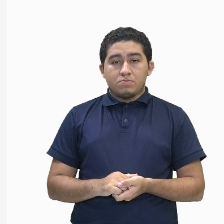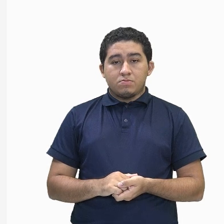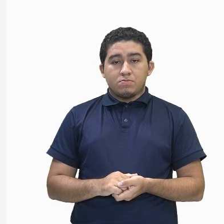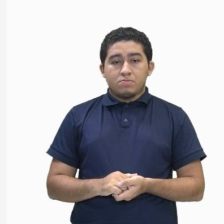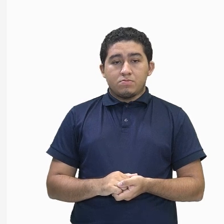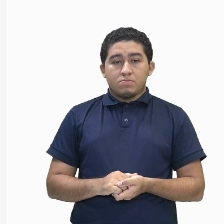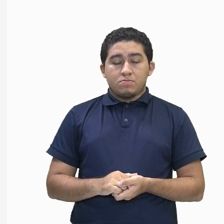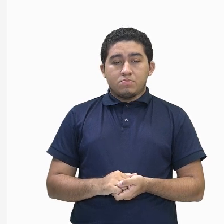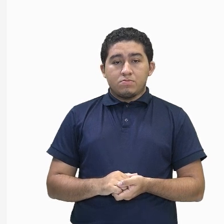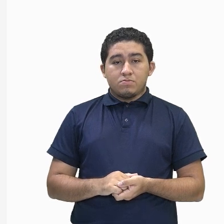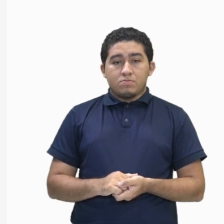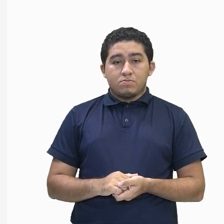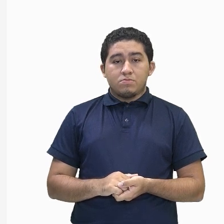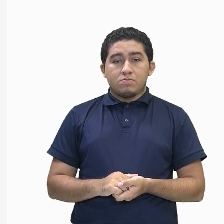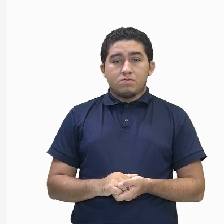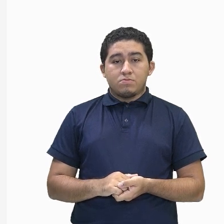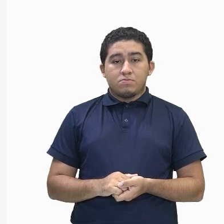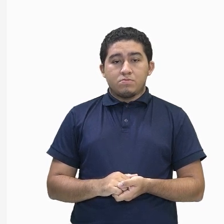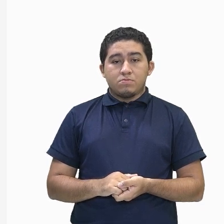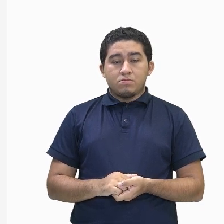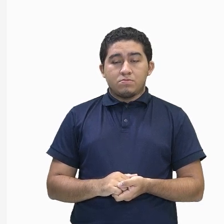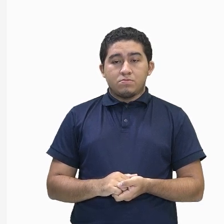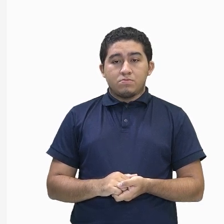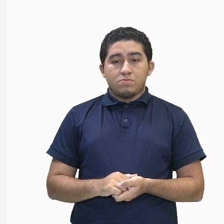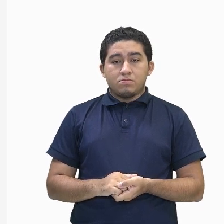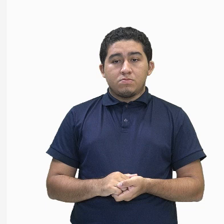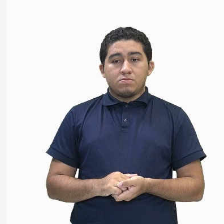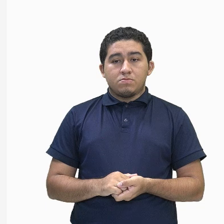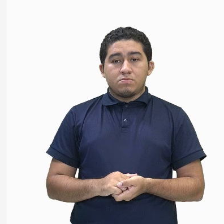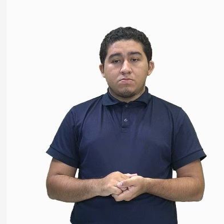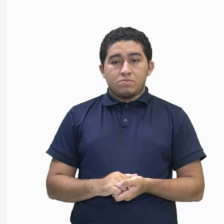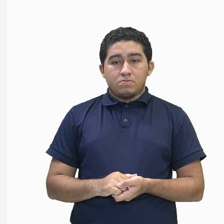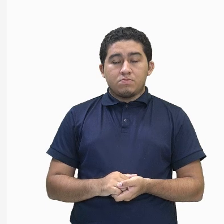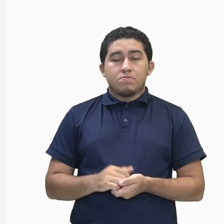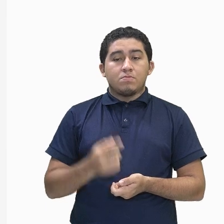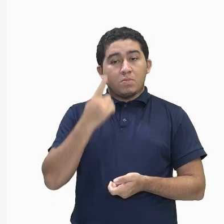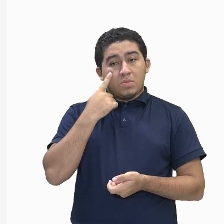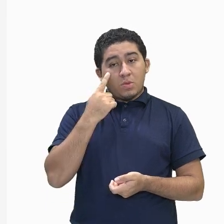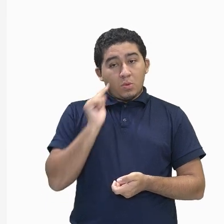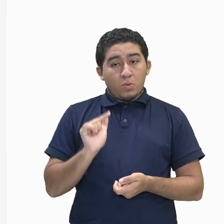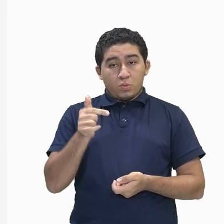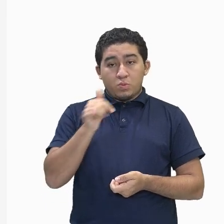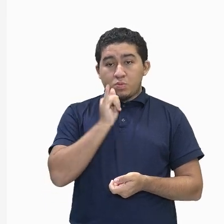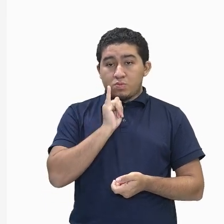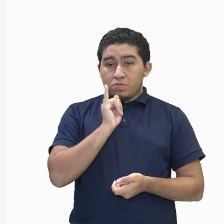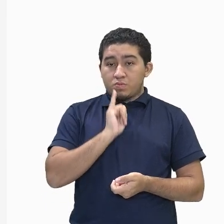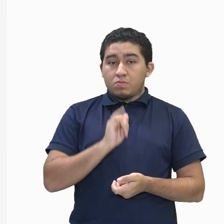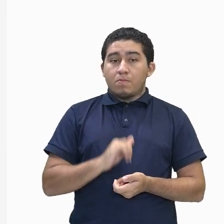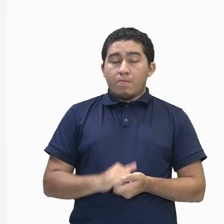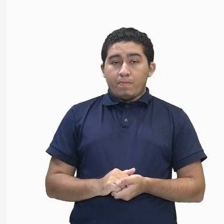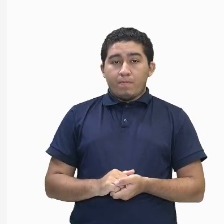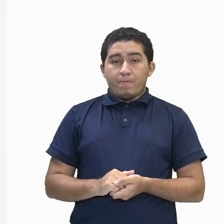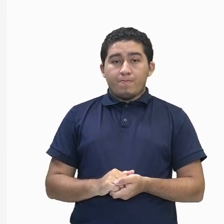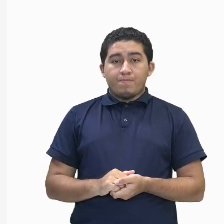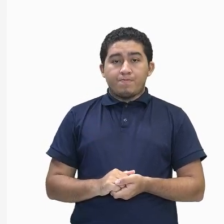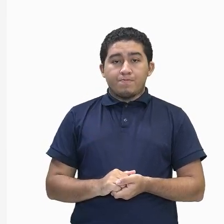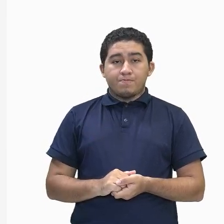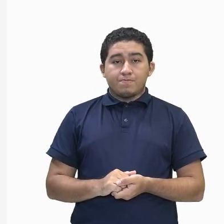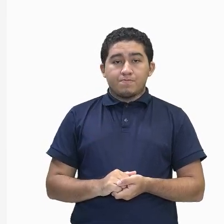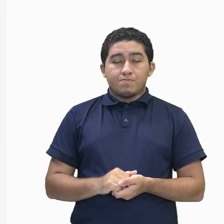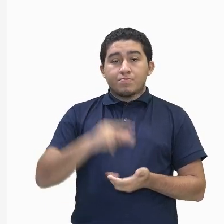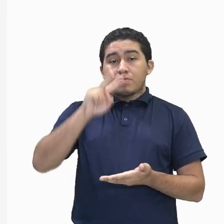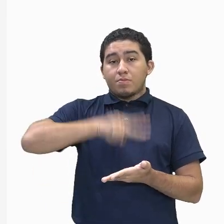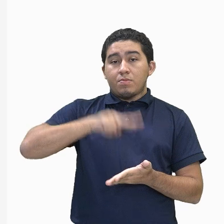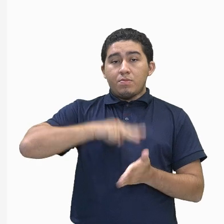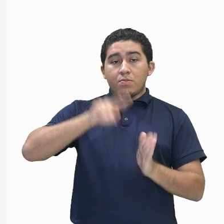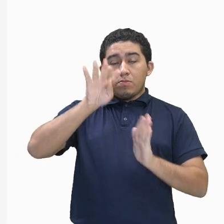IT service provider, certo? Vamos ver mais uma outra dica que é leia